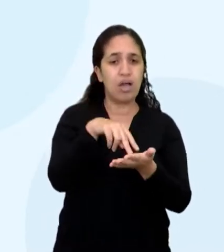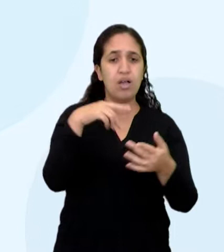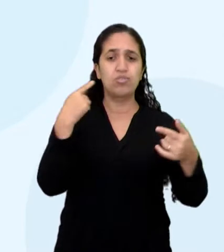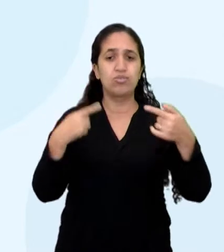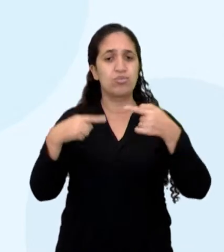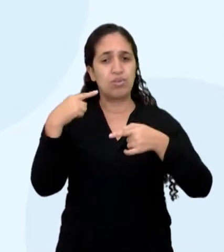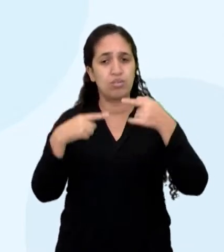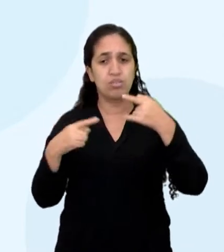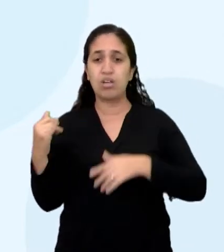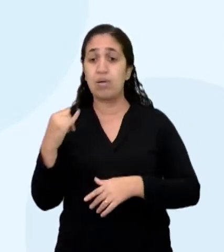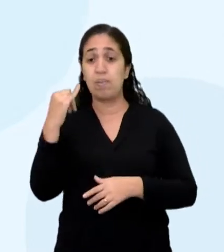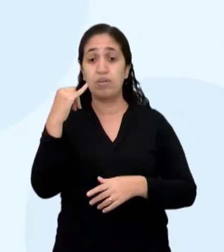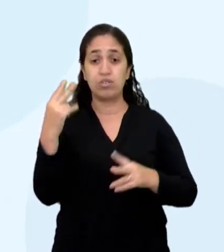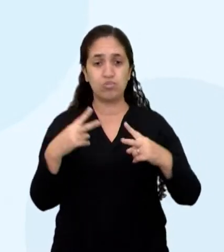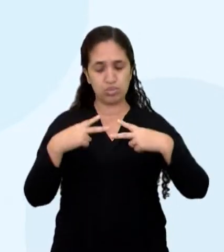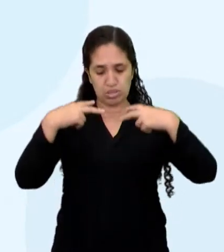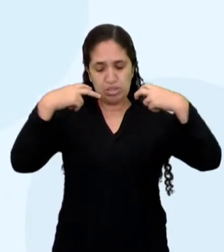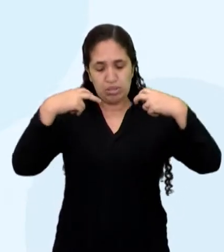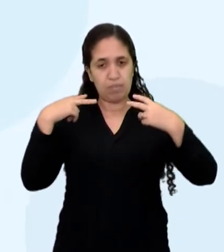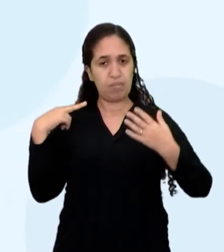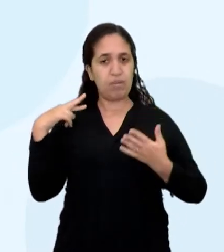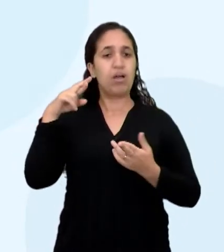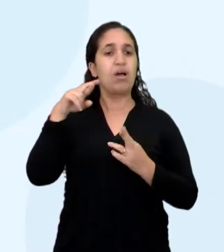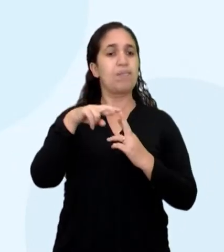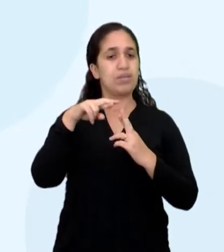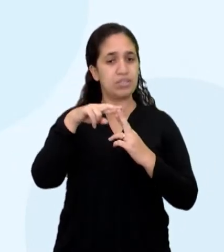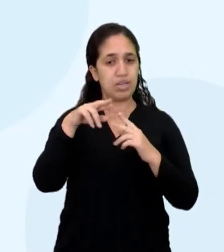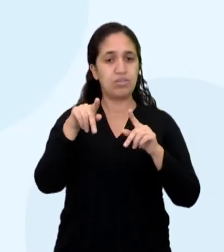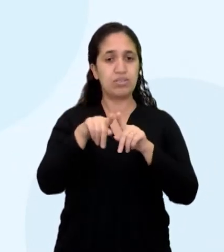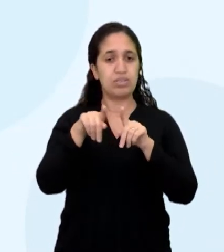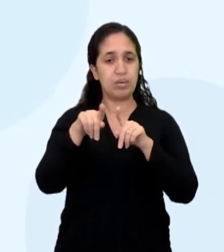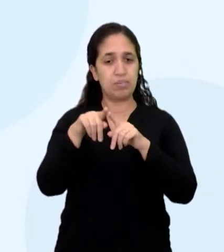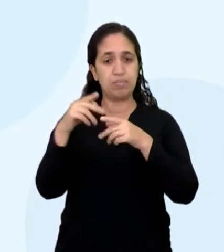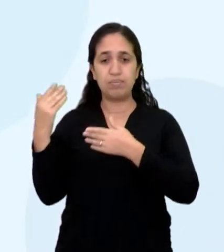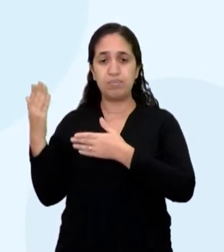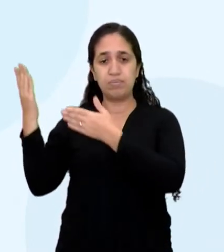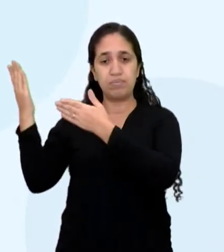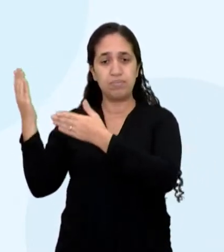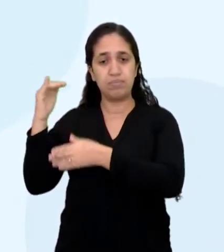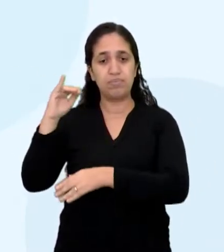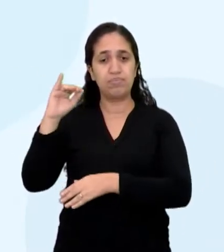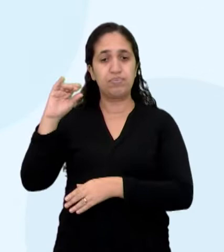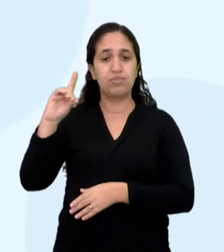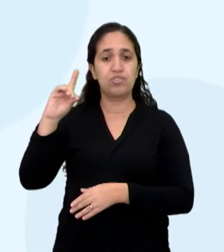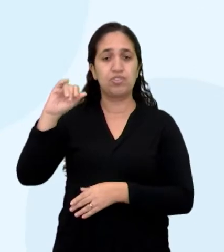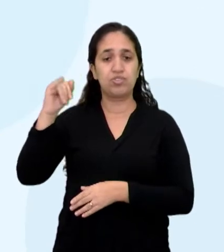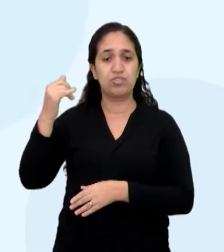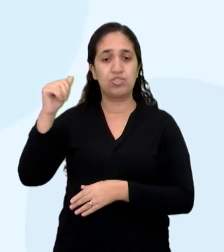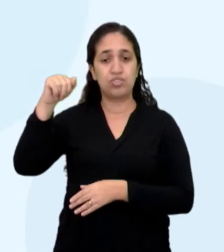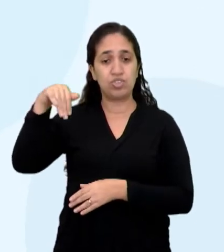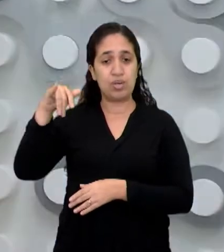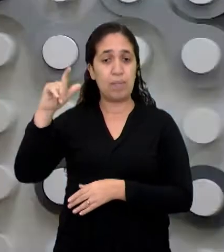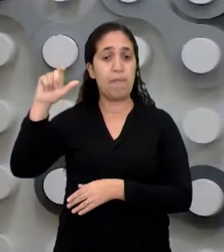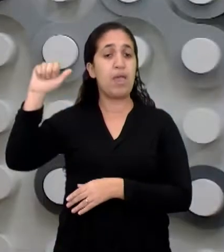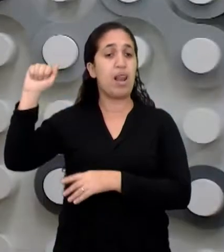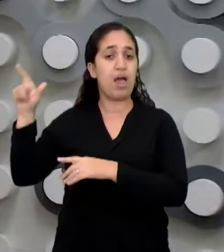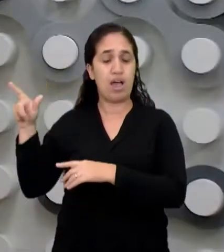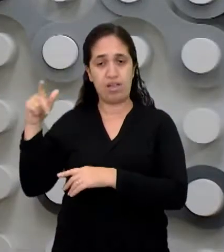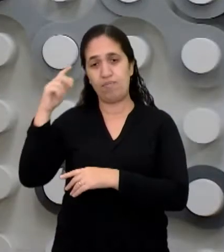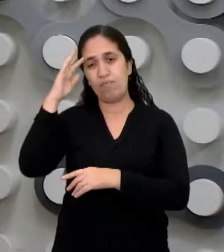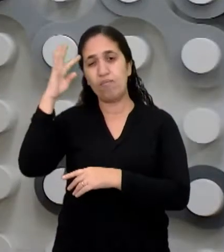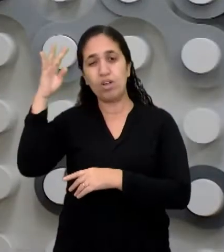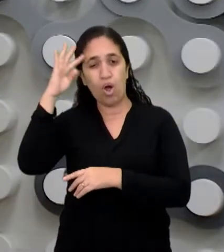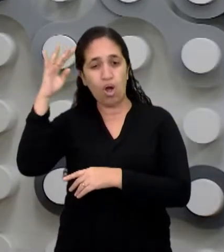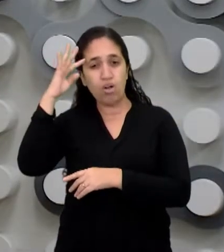sobre a importância de se ver representado e uma fala especial aí de Jamila Ribeiro, que é uma filósofa